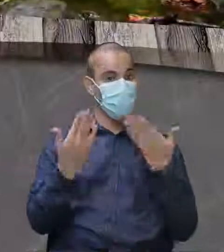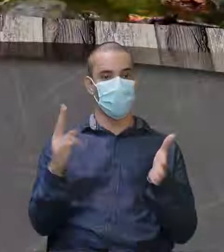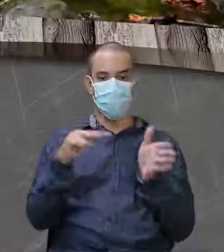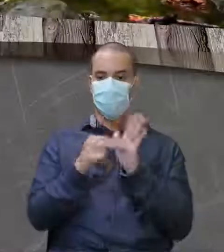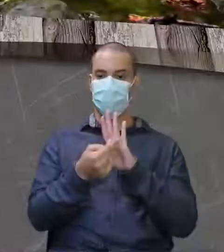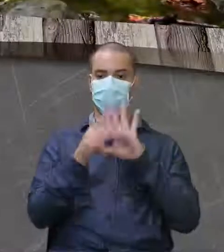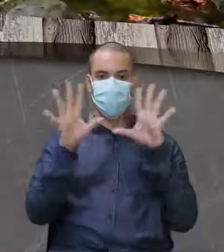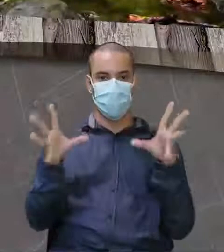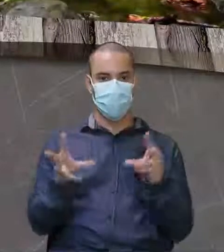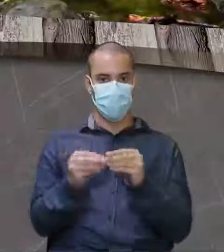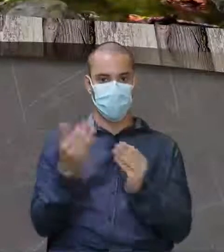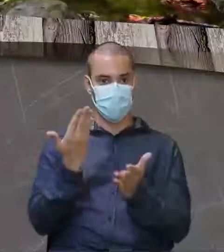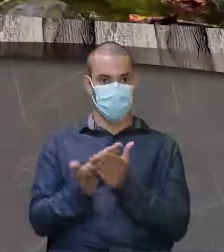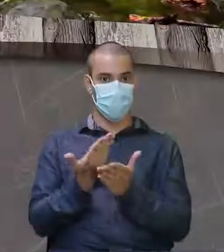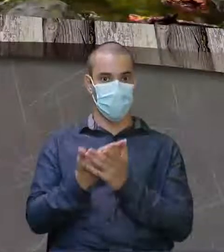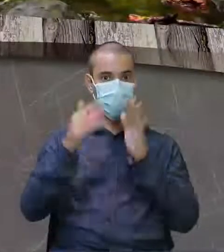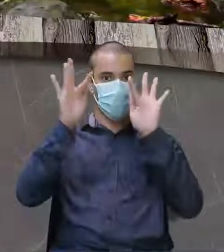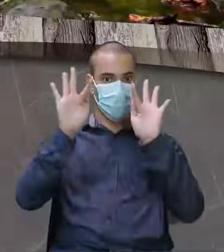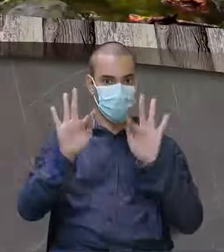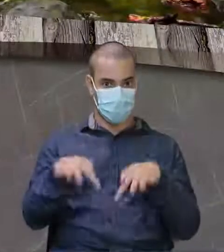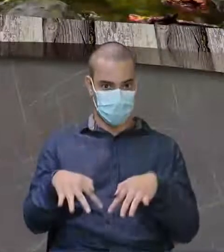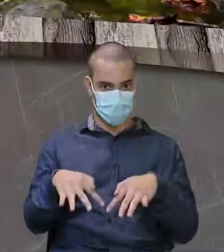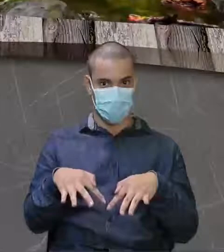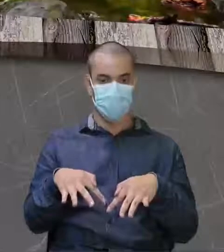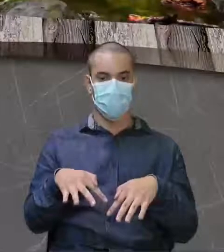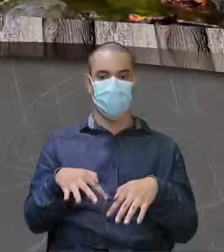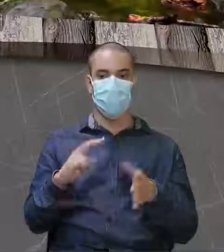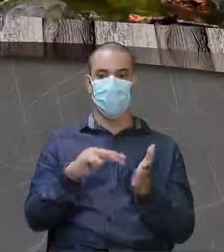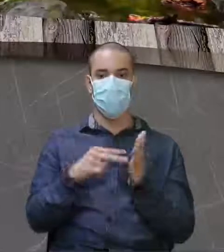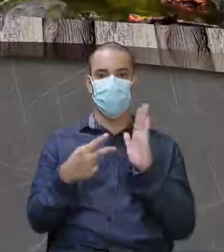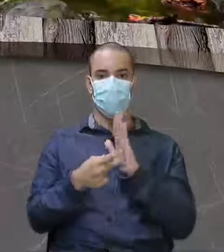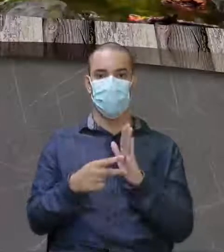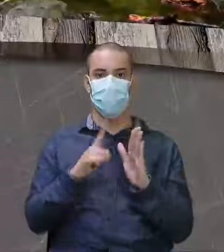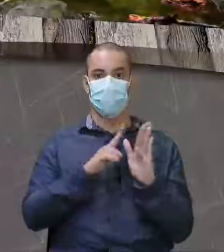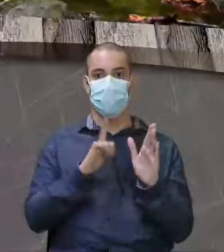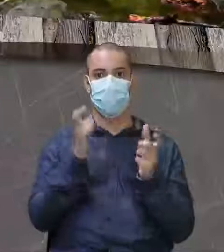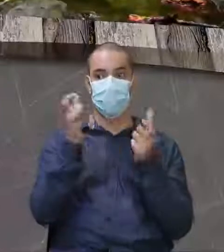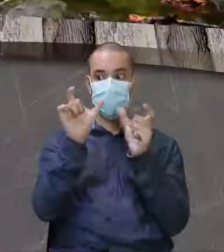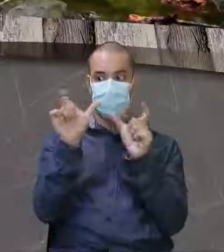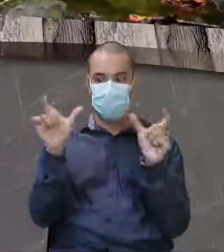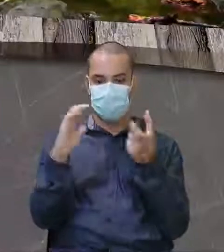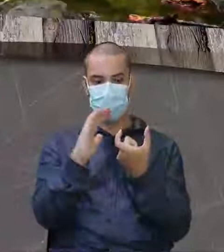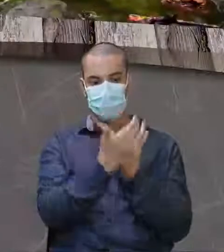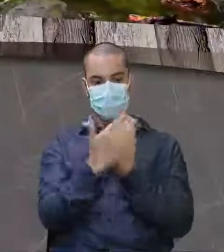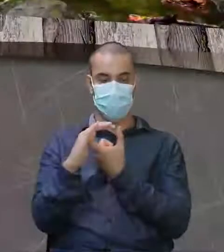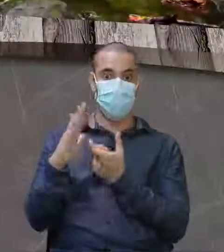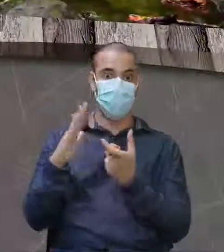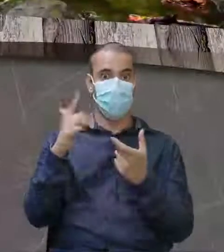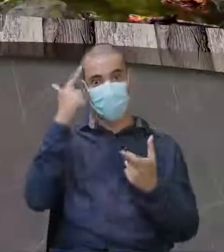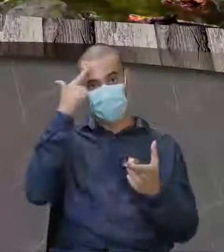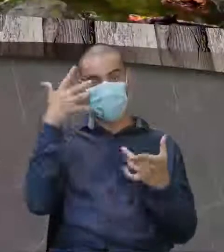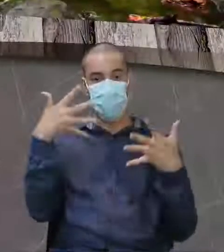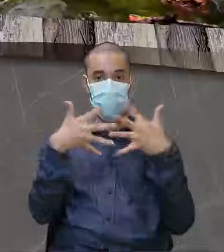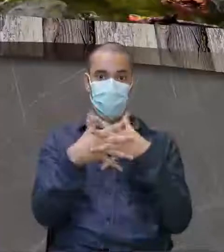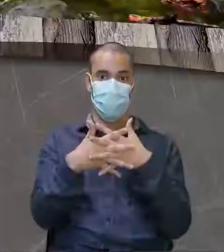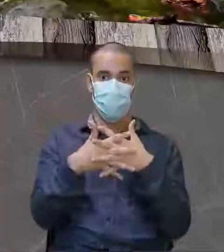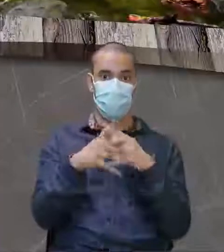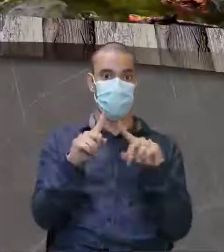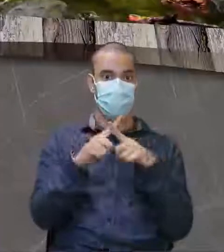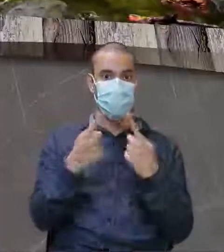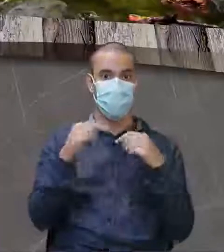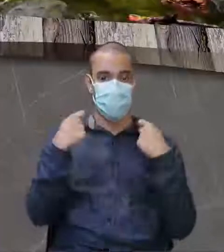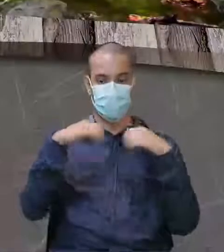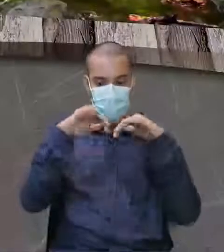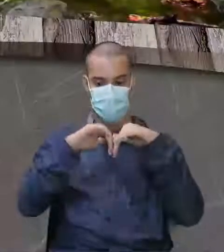galerinha. A nossa aula vai ficando por aqui. São termos, como eu falei, confusos. Muitas vezes, a